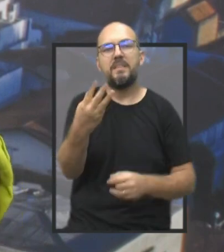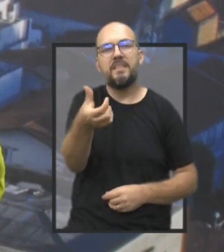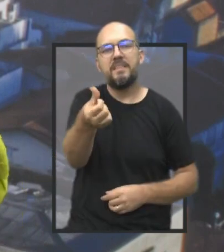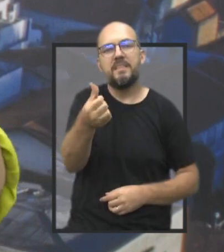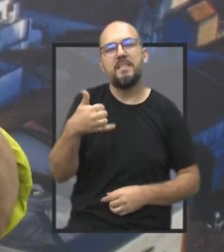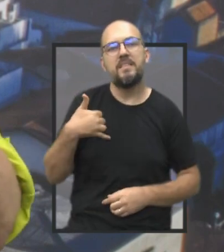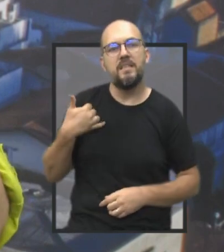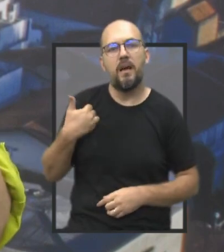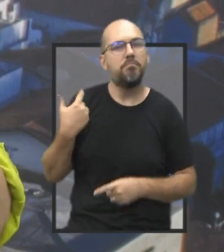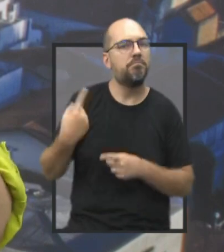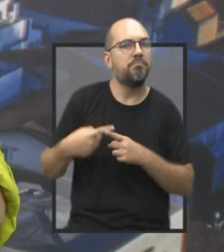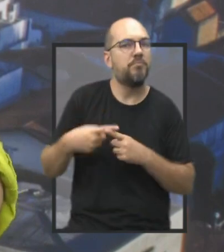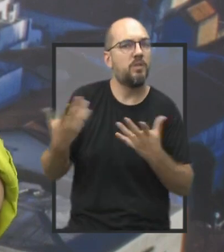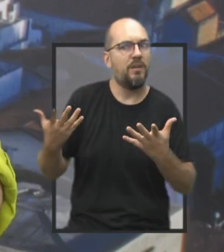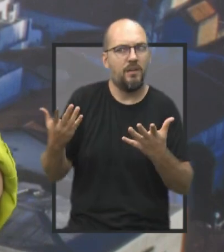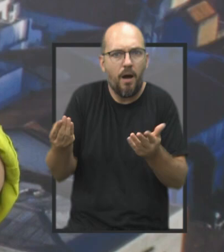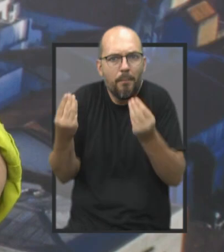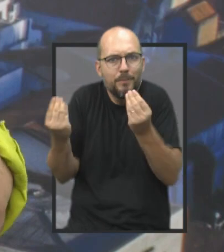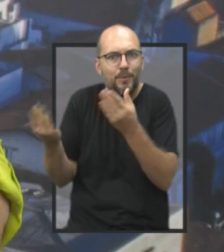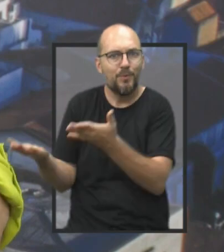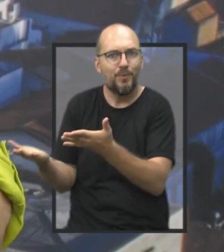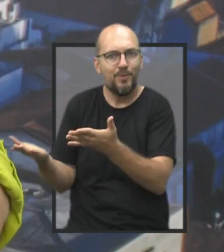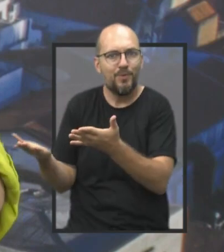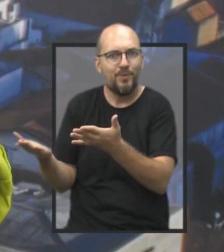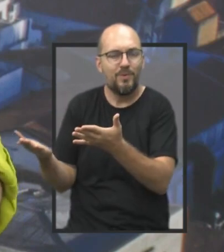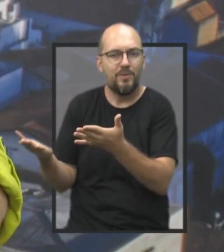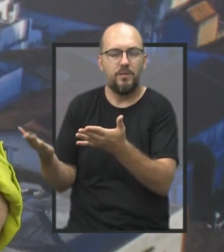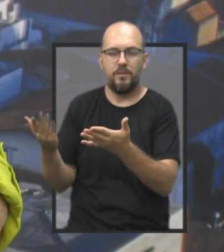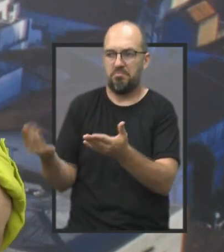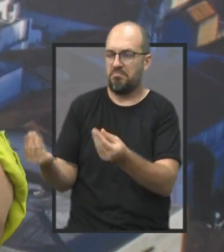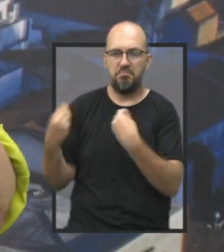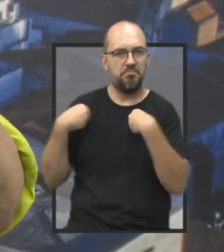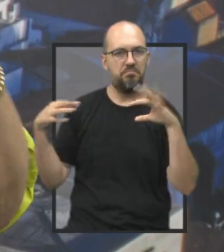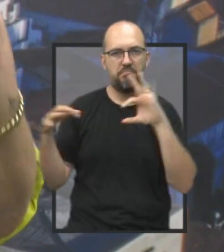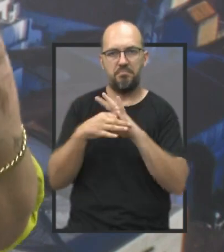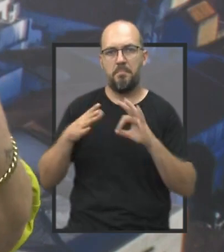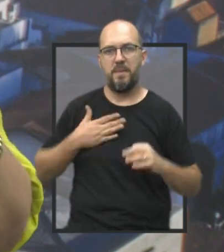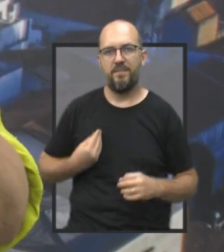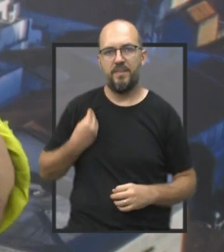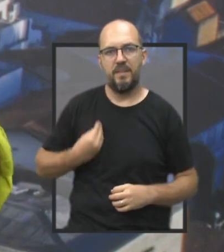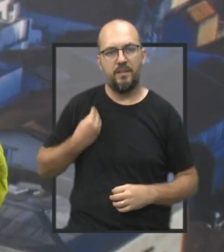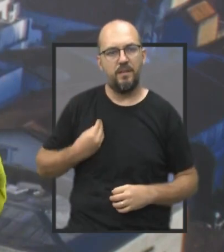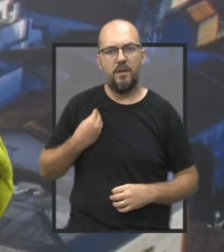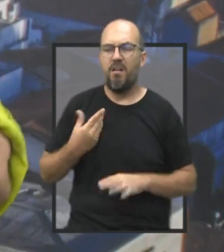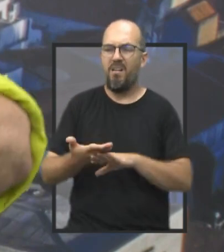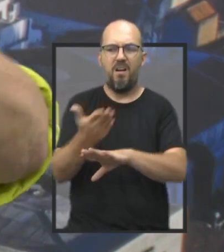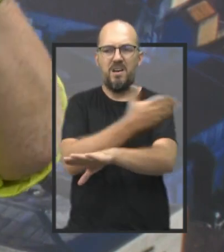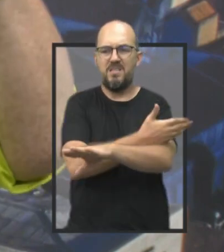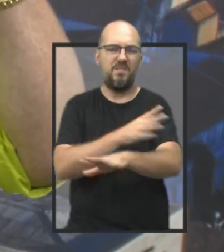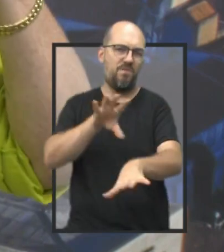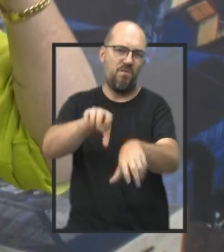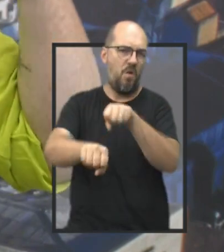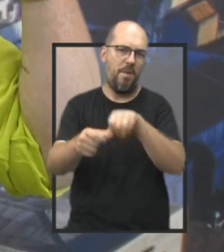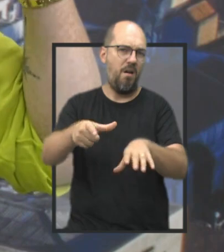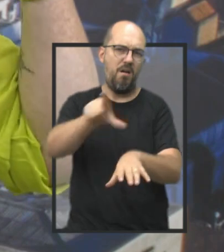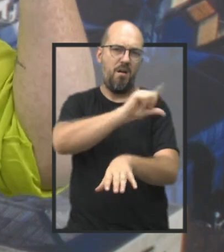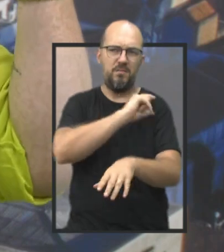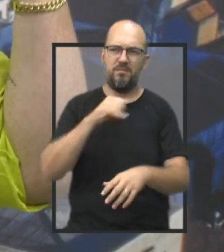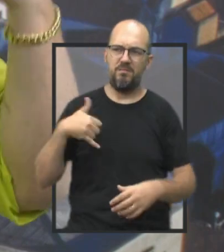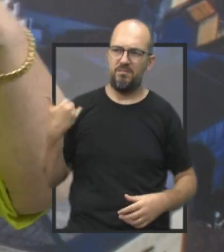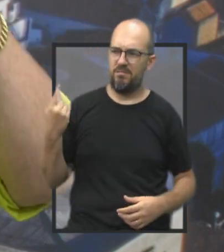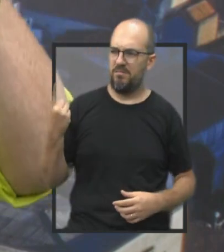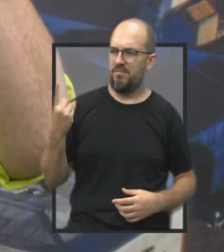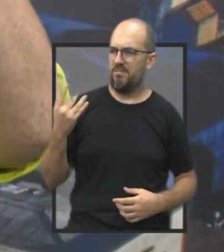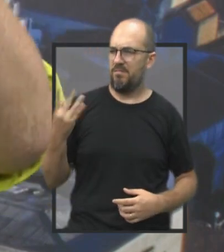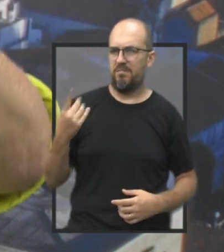Então todas essas questões, elas sempre estiveram muito próximas à minha vida, antes mesmo de eu me formar. Desde 14,